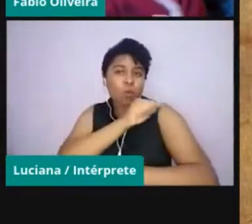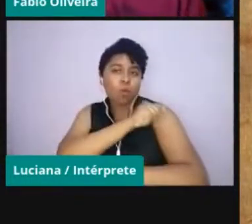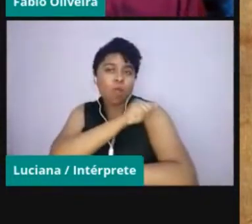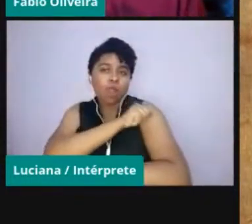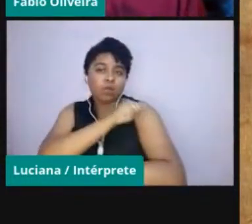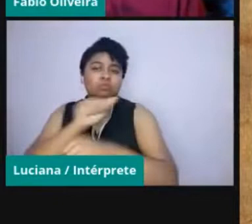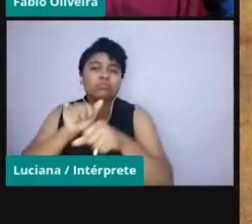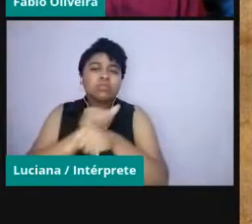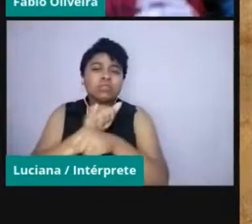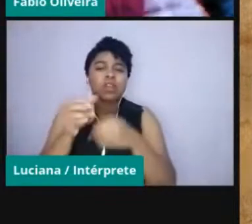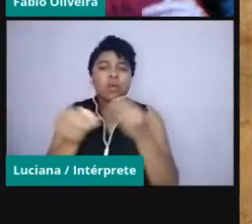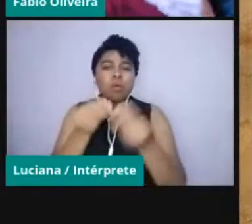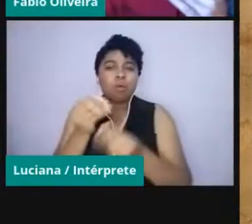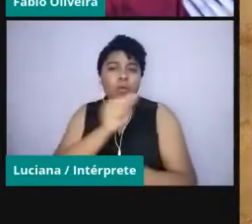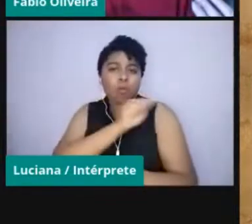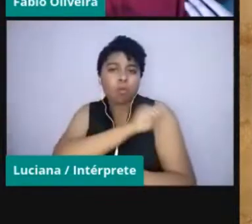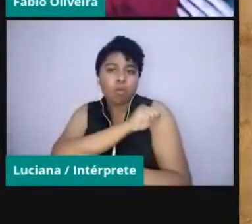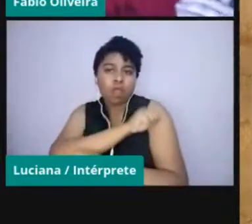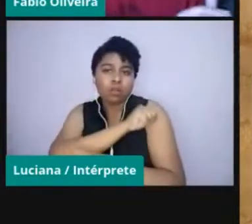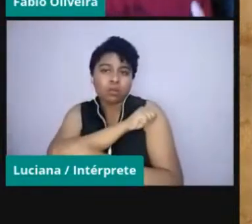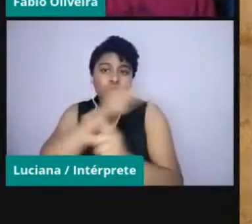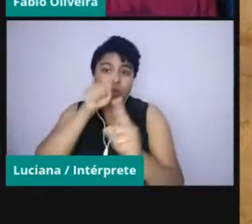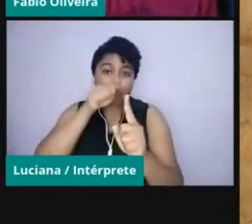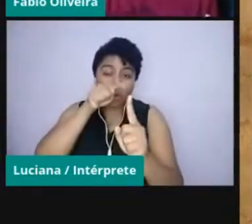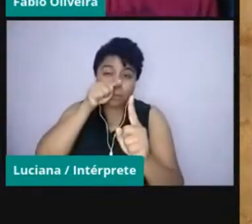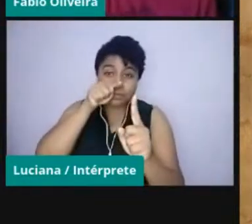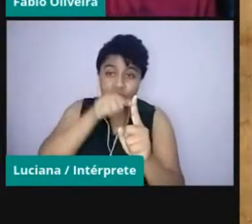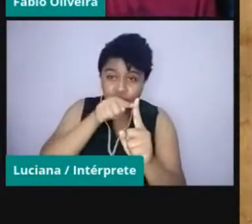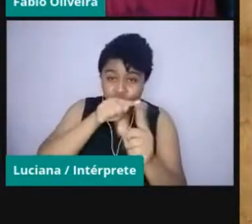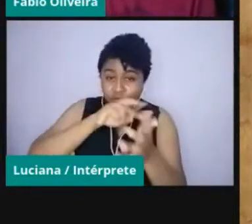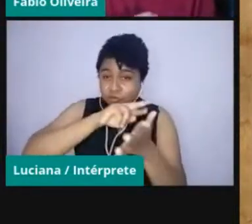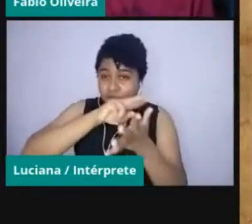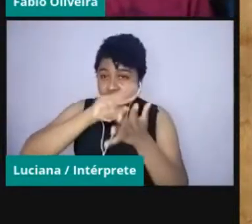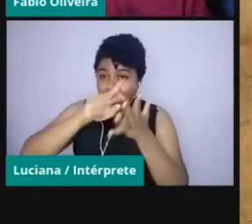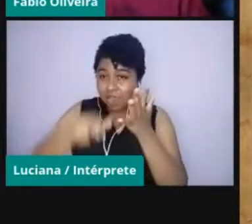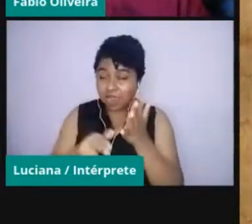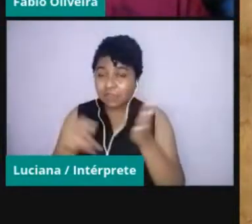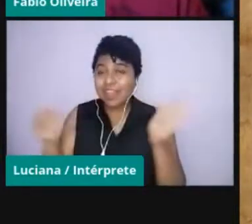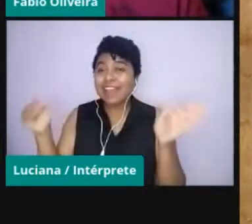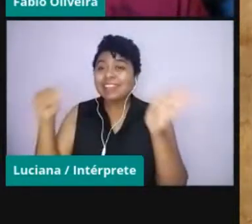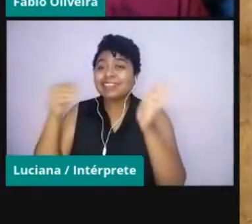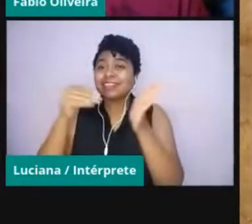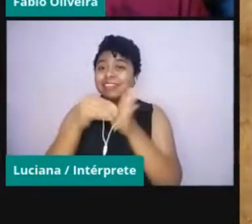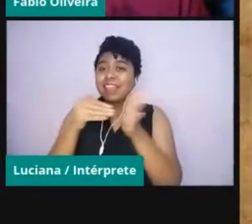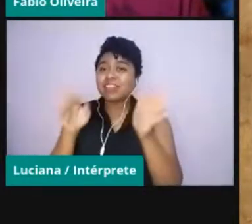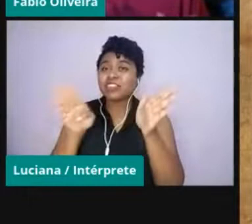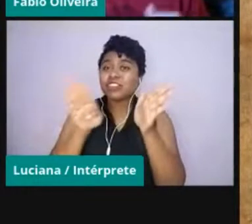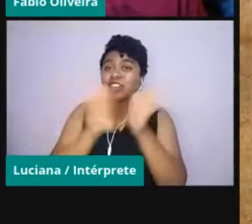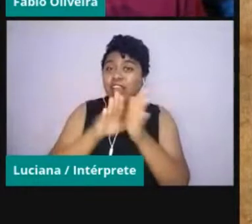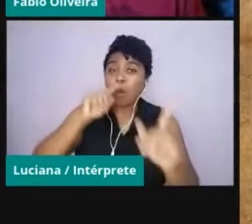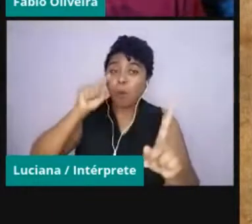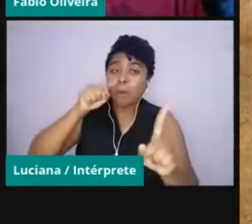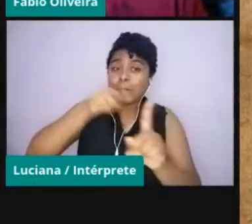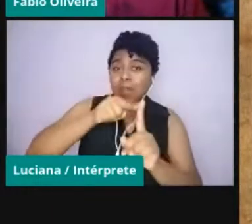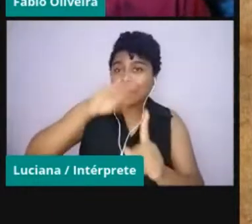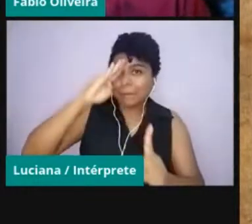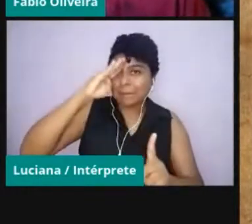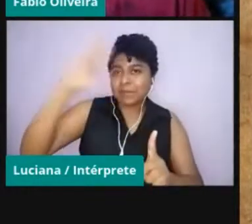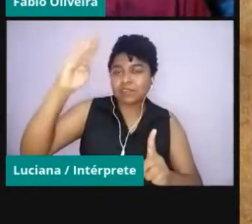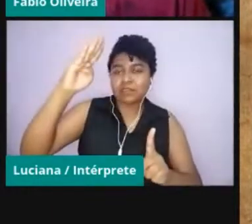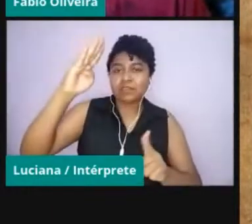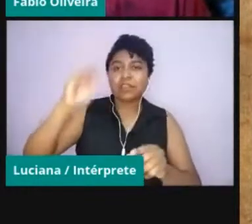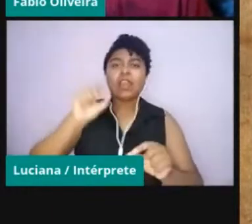até chegar no objetivo principal da nossa narrativa, que está mostrado aí, era o ensino de